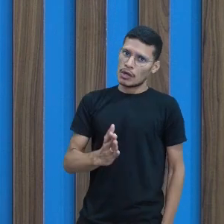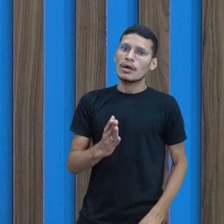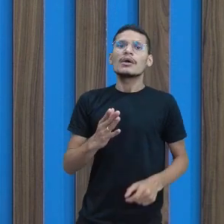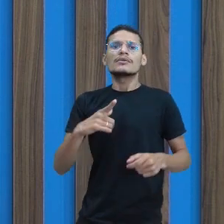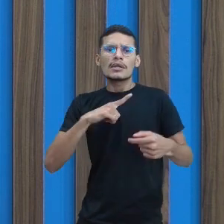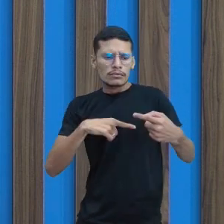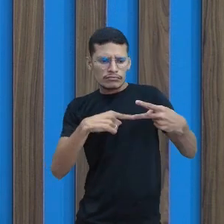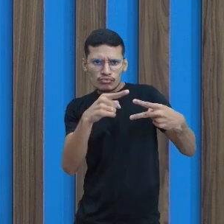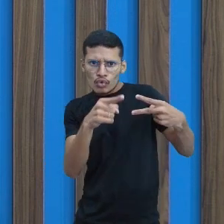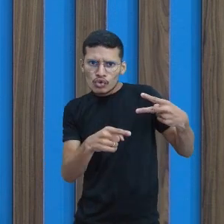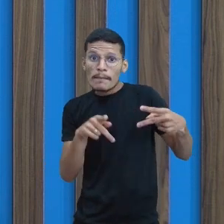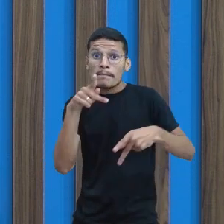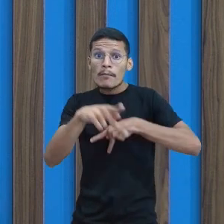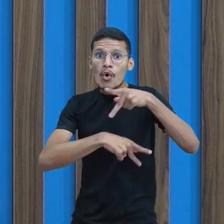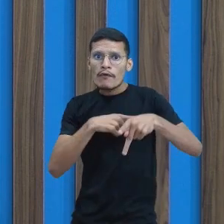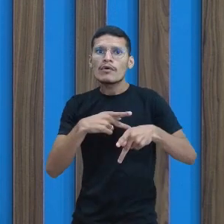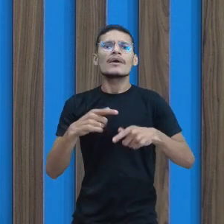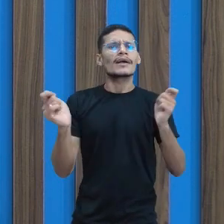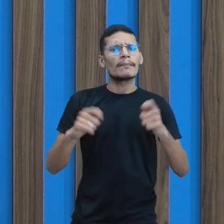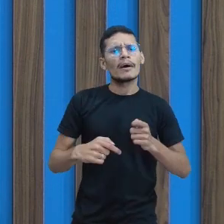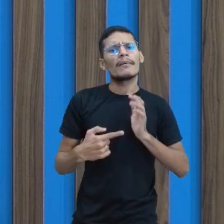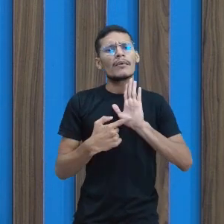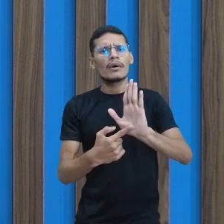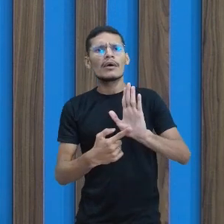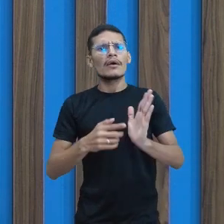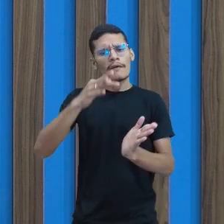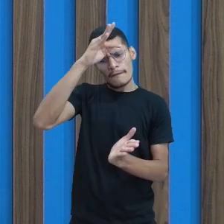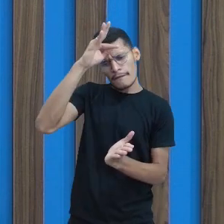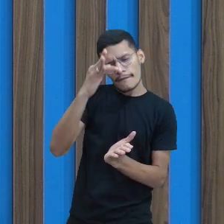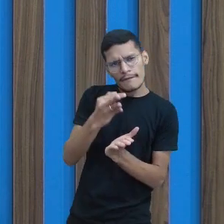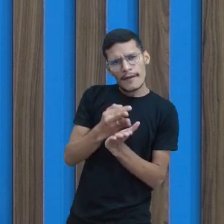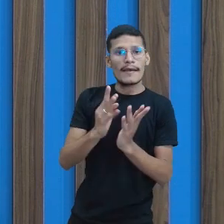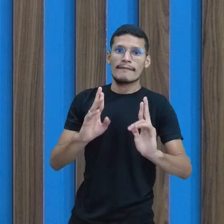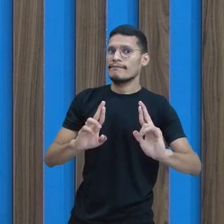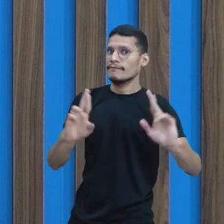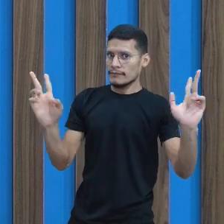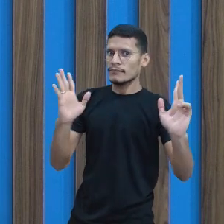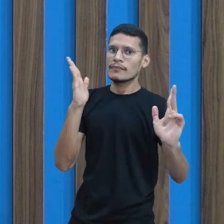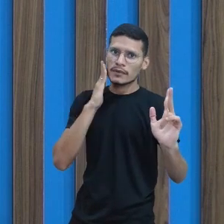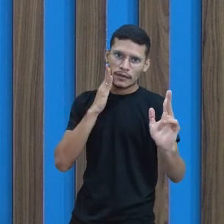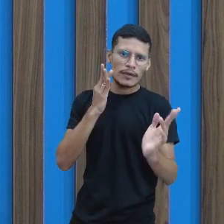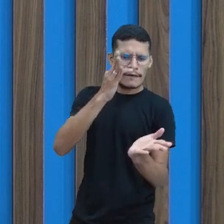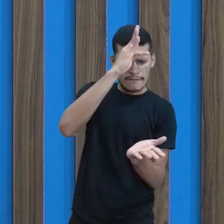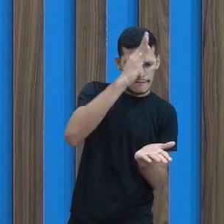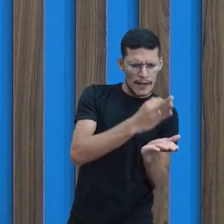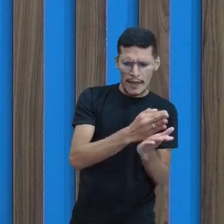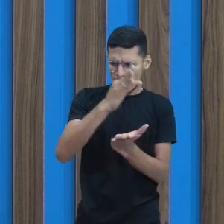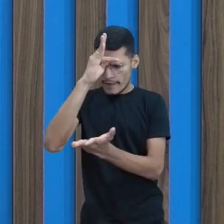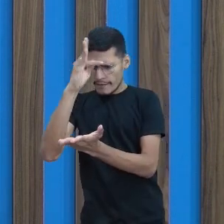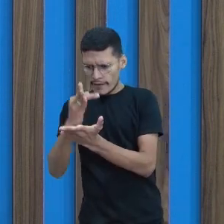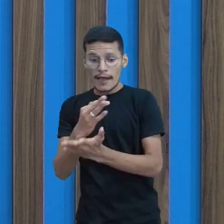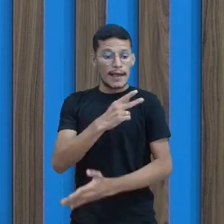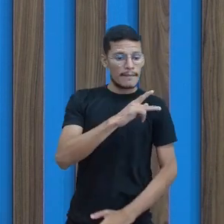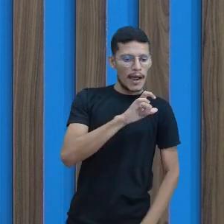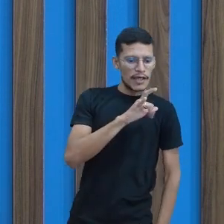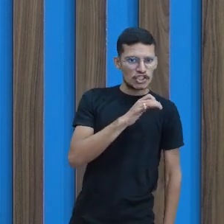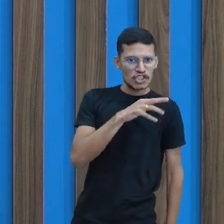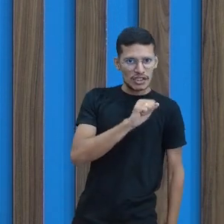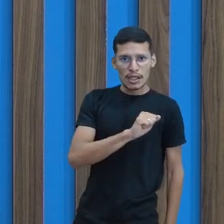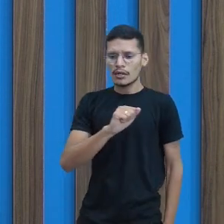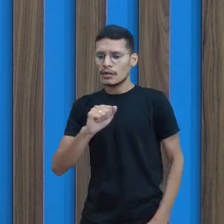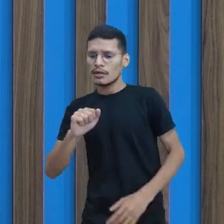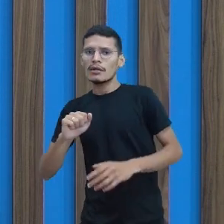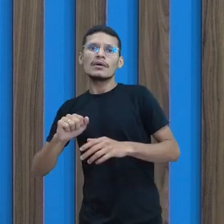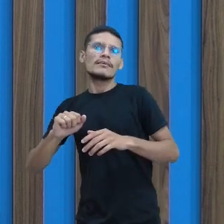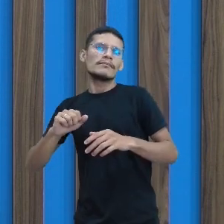dois povos, né, que professam fés diferentes, né? Nós temos palestinos, muçulmanos, né,